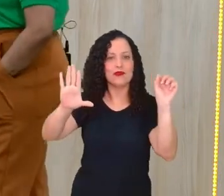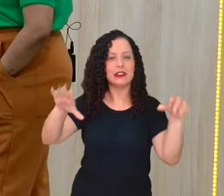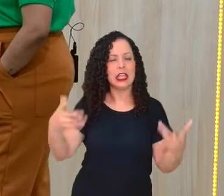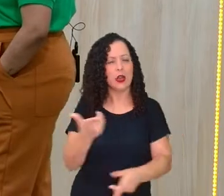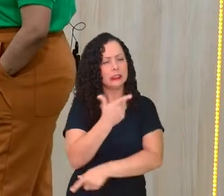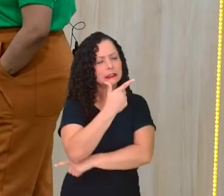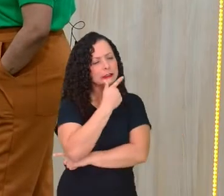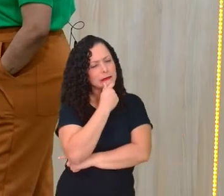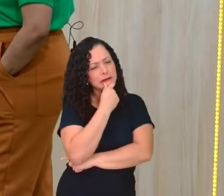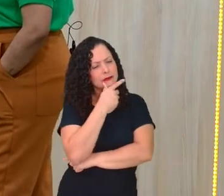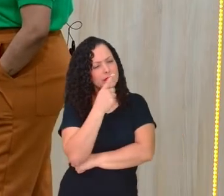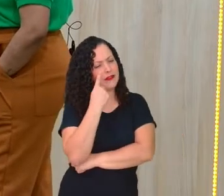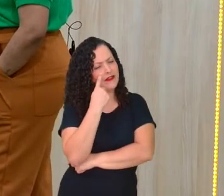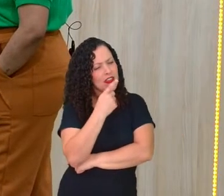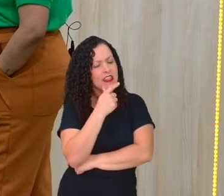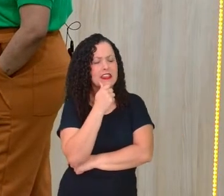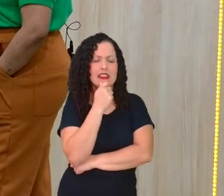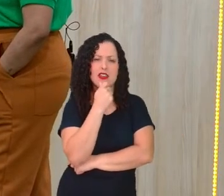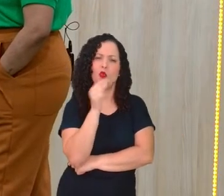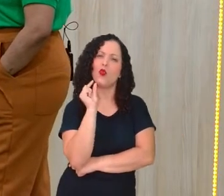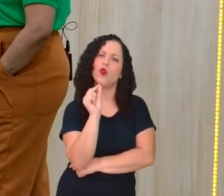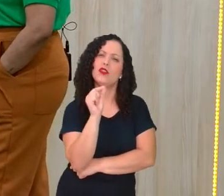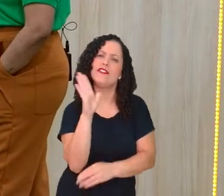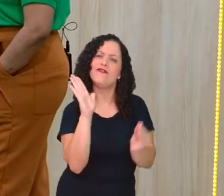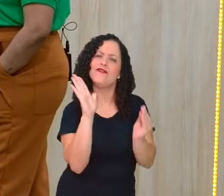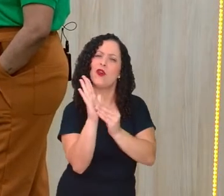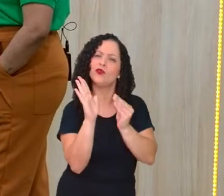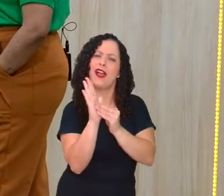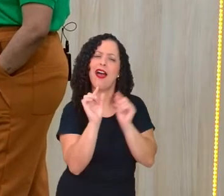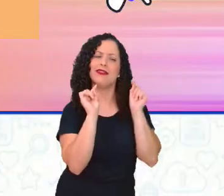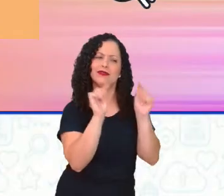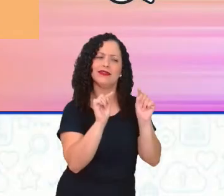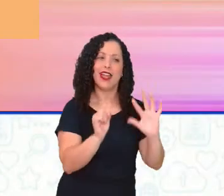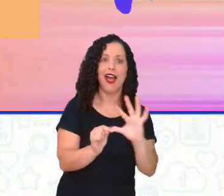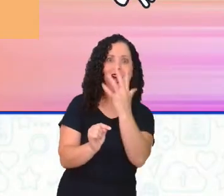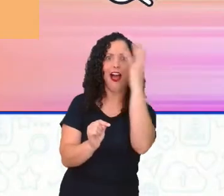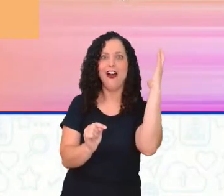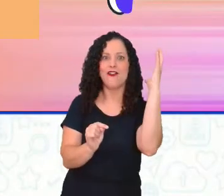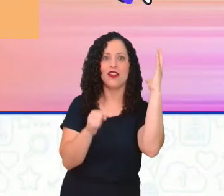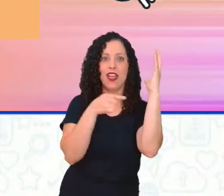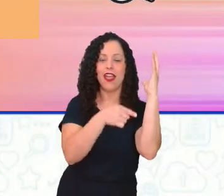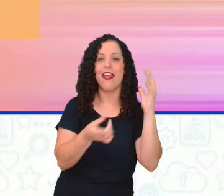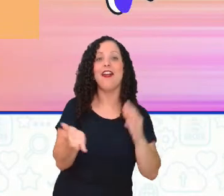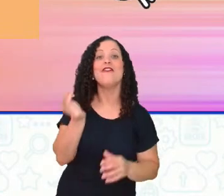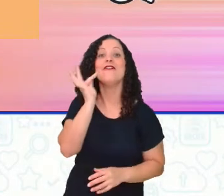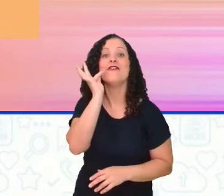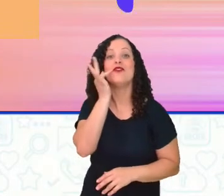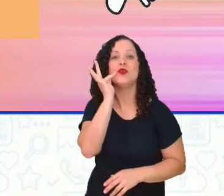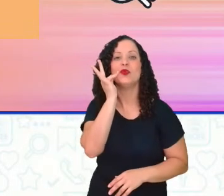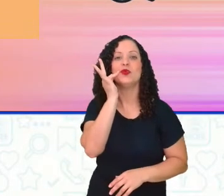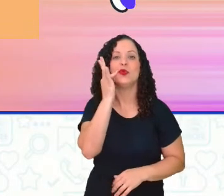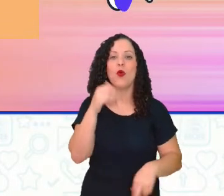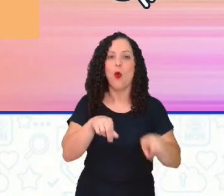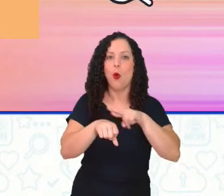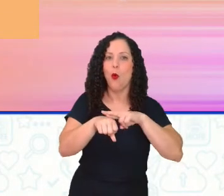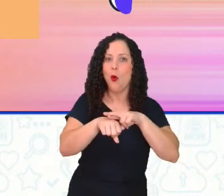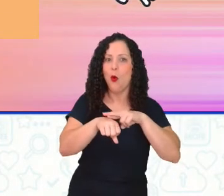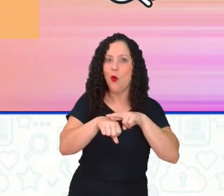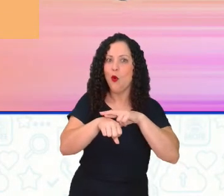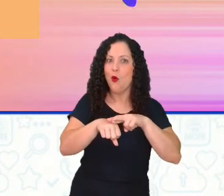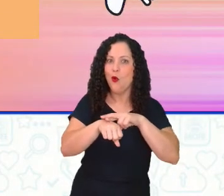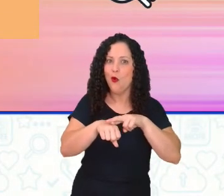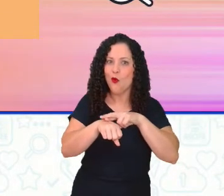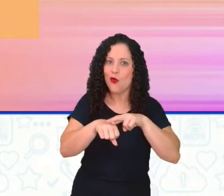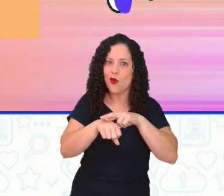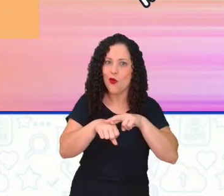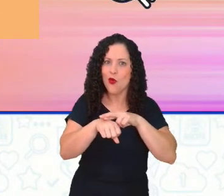Mas a menina sabia que tinha chegado a hora de acrescentar os frutos. Bordou uma fruta roxa, brilhante, como ela mesma nunca tinha